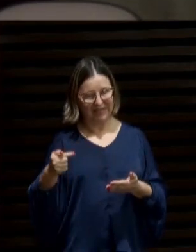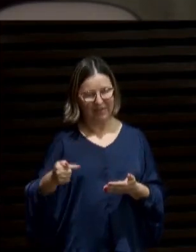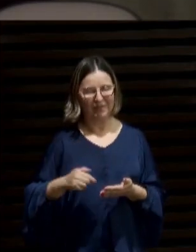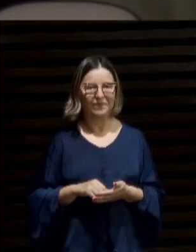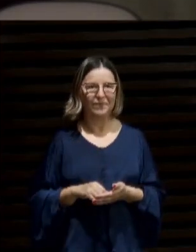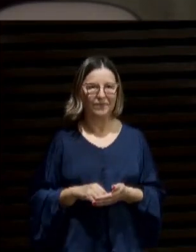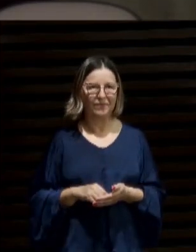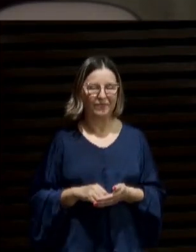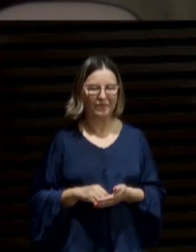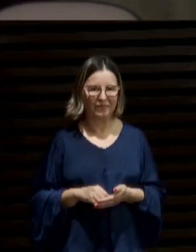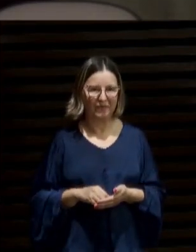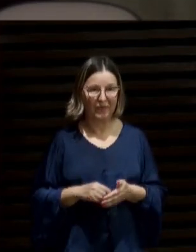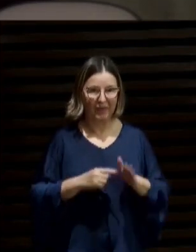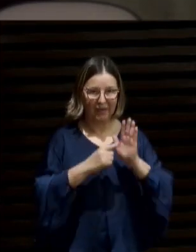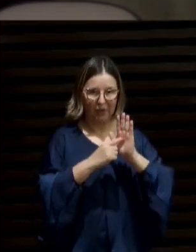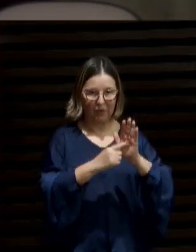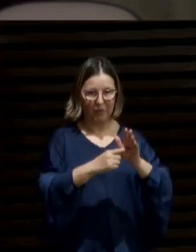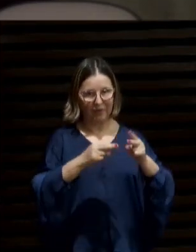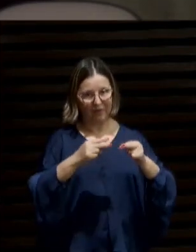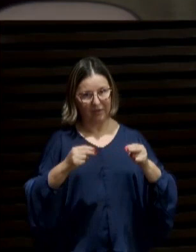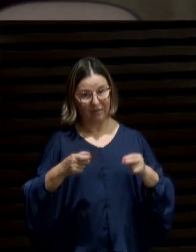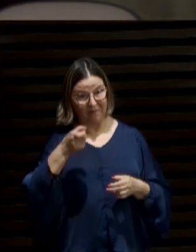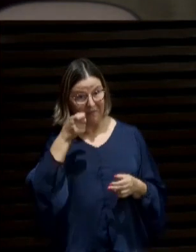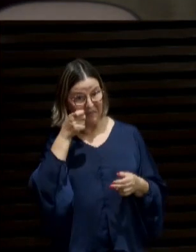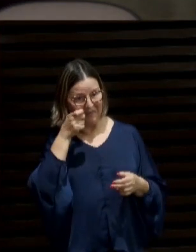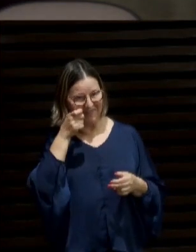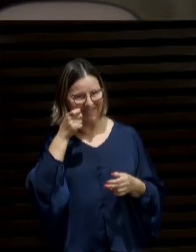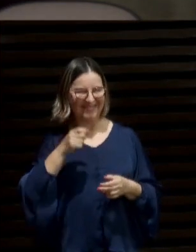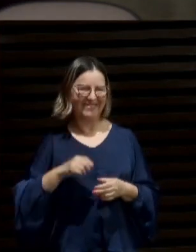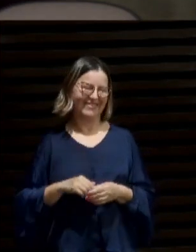Mateus 11, 27 mostra uma coisa interessante.